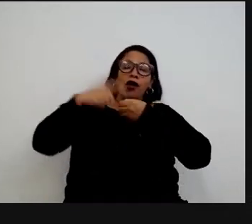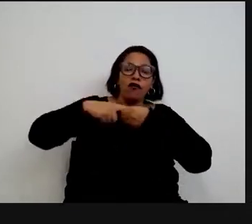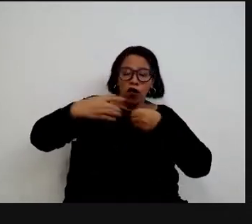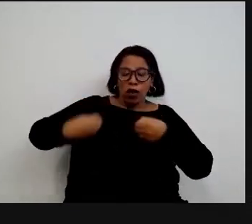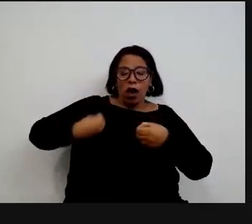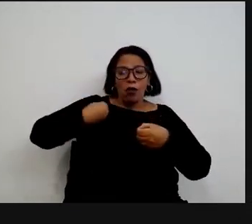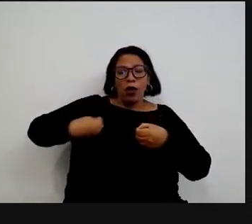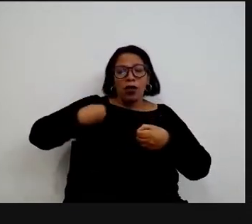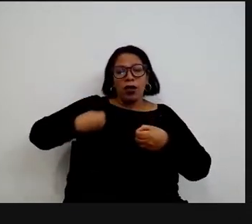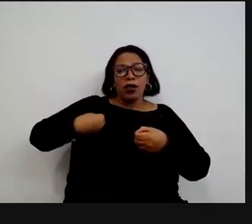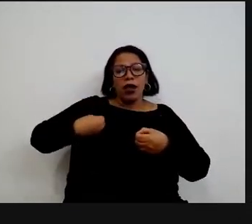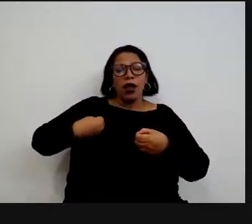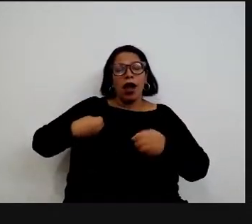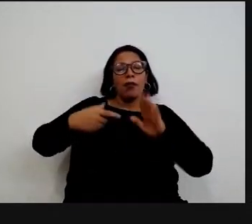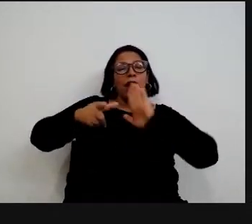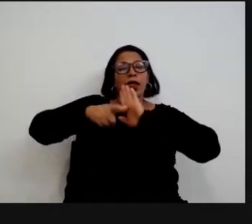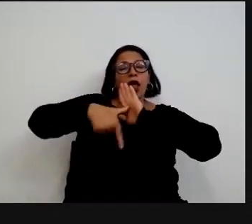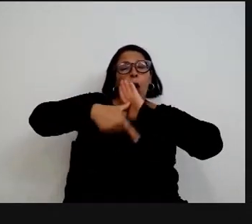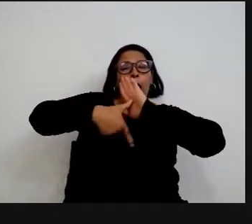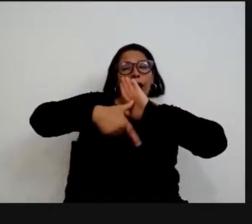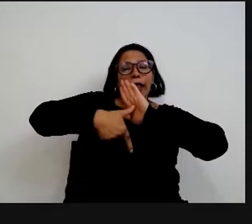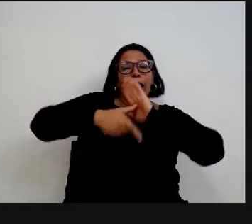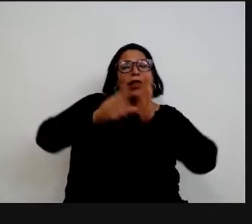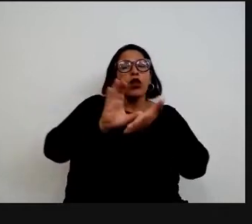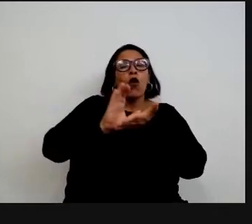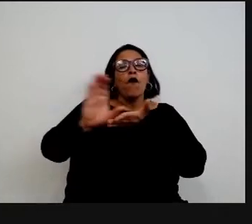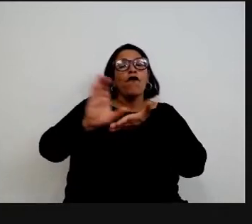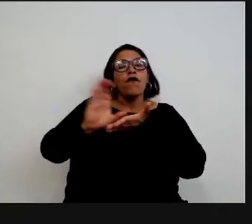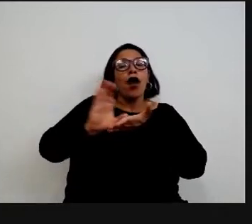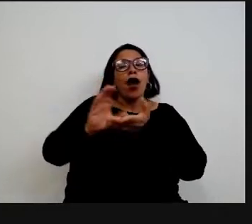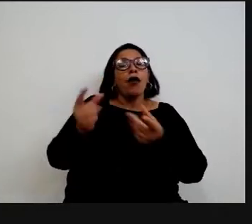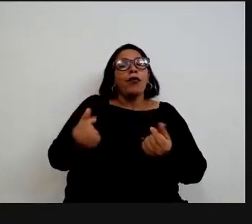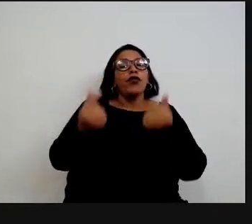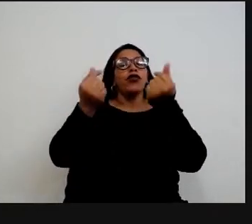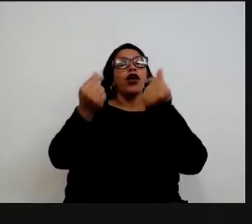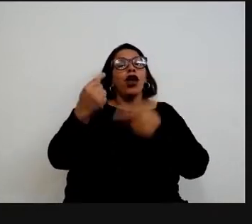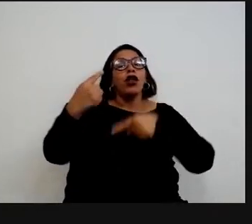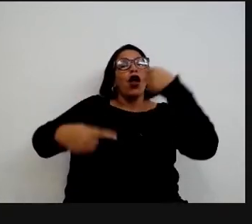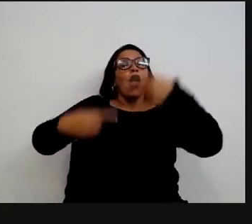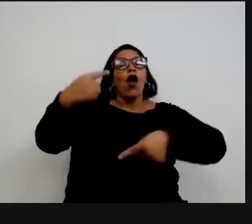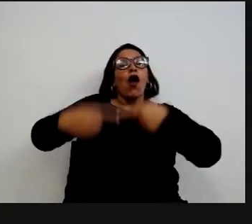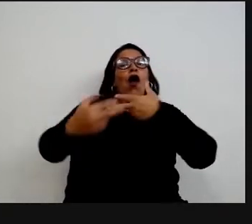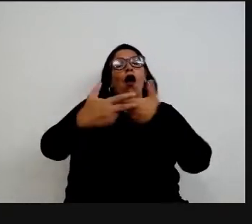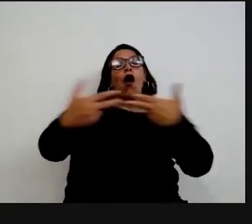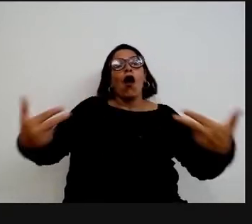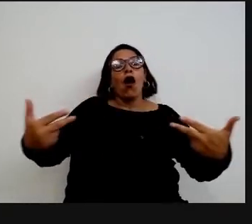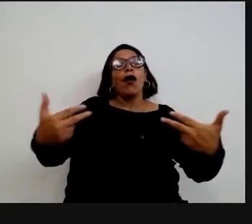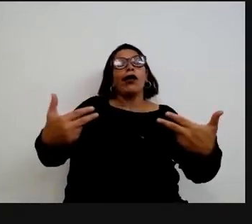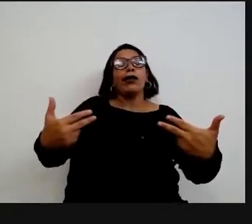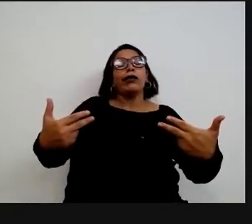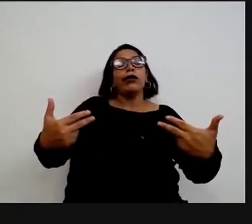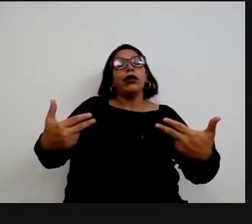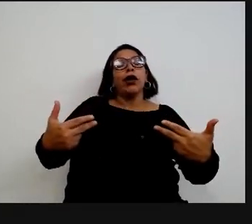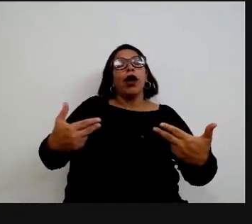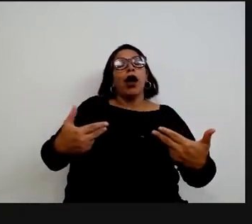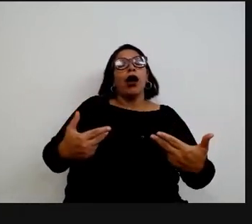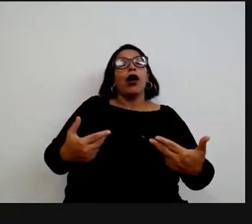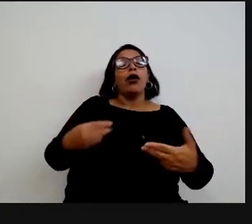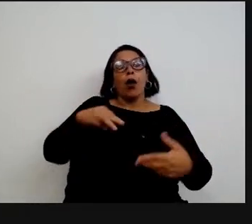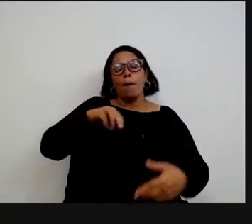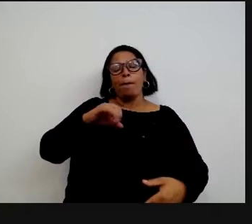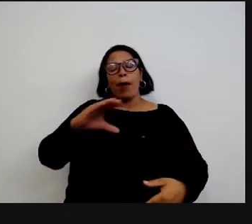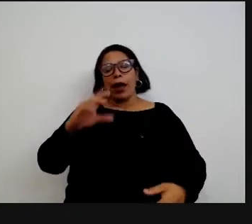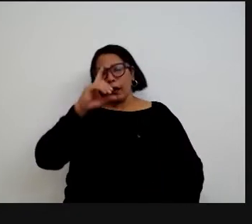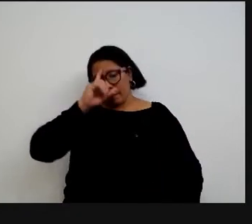voltar para o presencial, e aí nós estamos com um atraso do MEC na discussão e regulamentação disso, né, porque agora o MEC